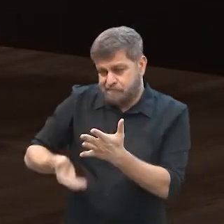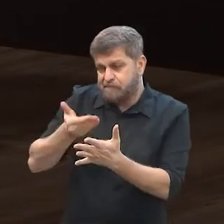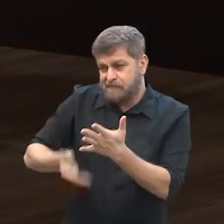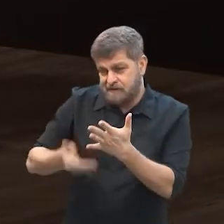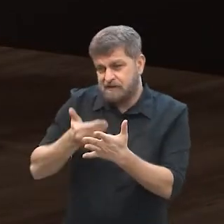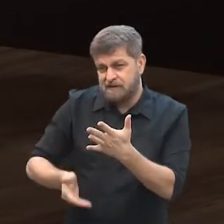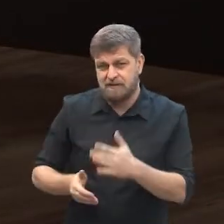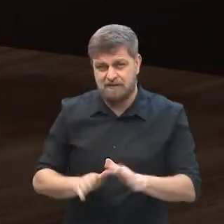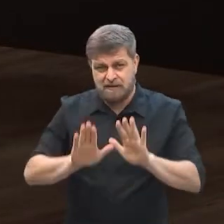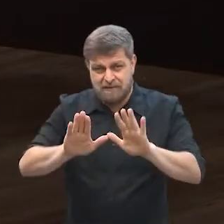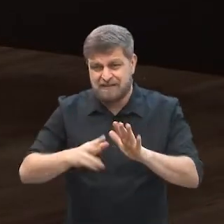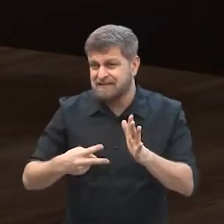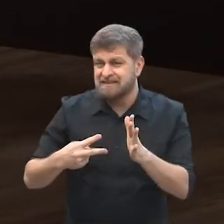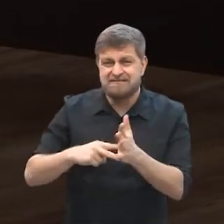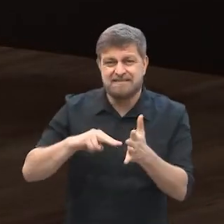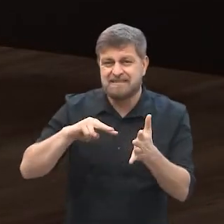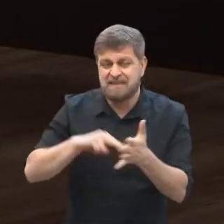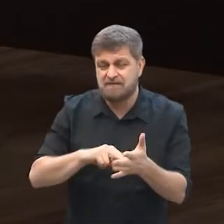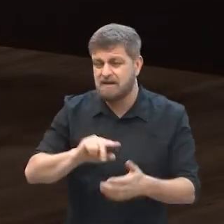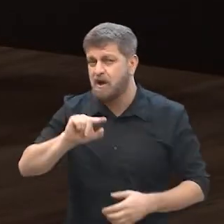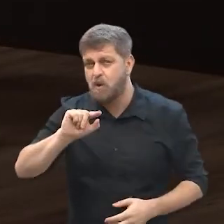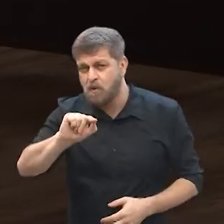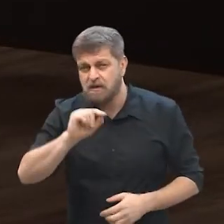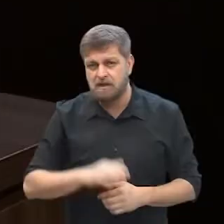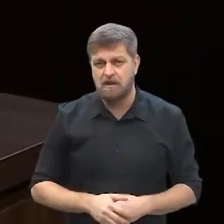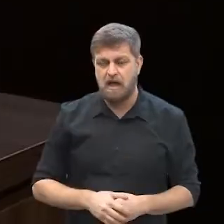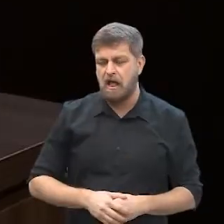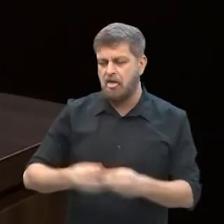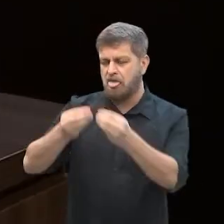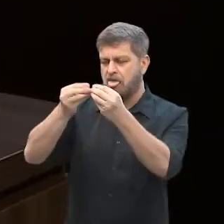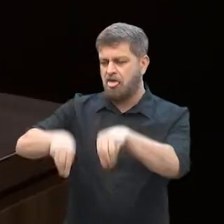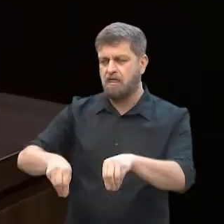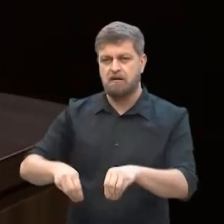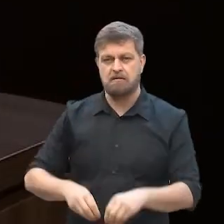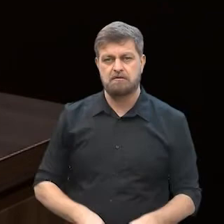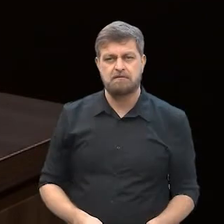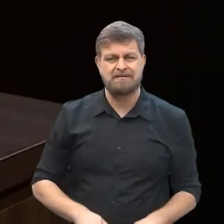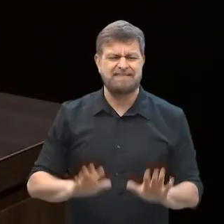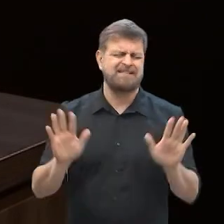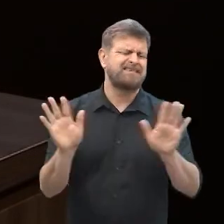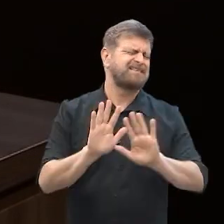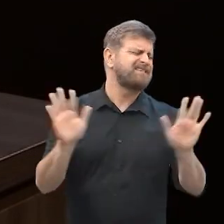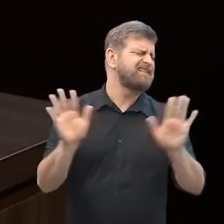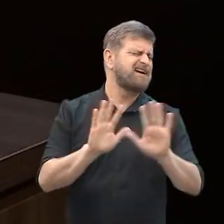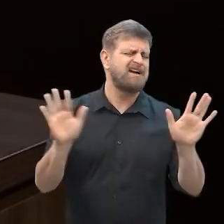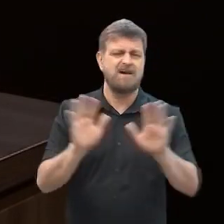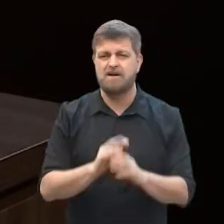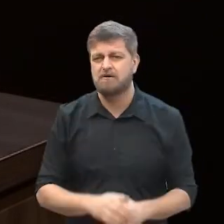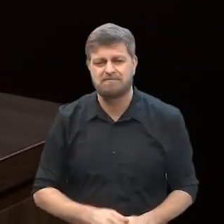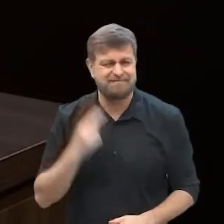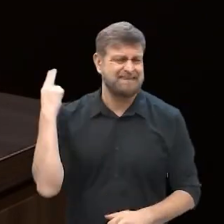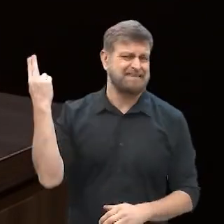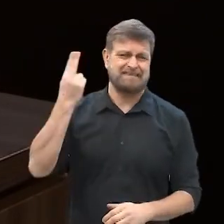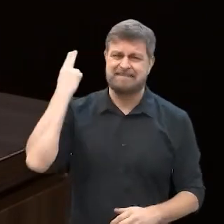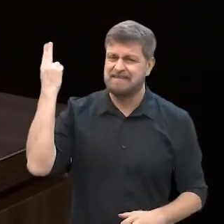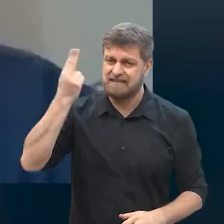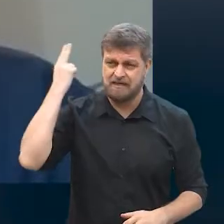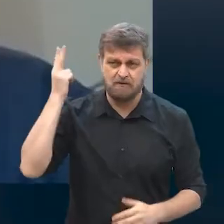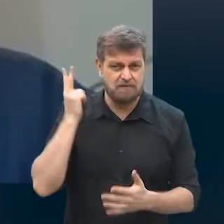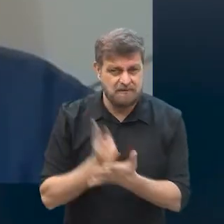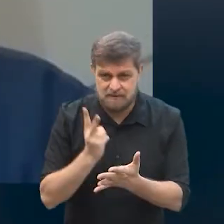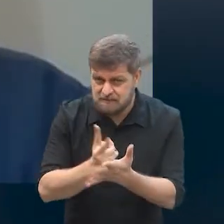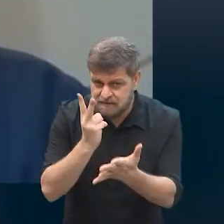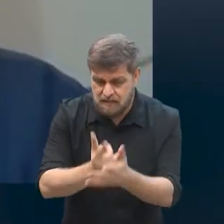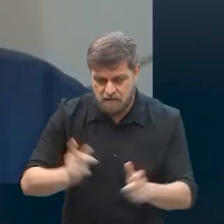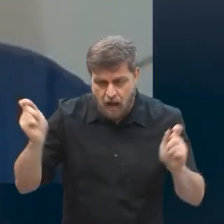primeiro negócio, não é necessariamente aí uma derrota. De jeito nenhum, de jeito nenhum. Sempre